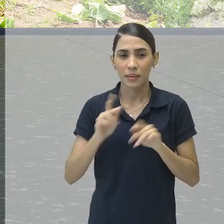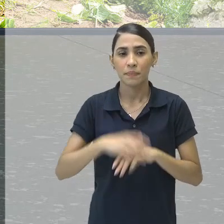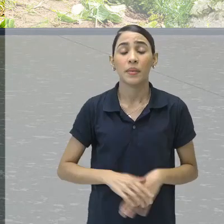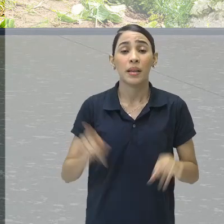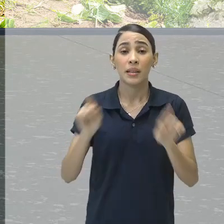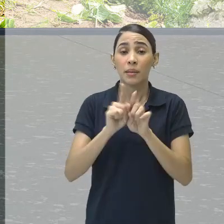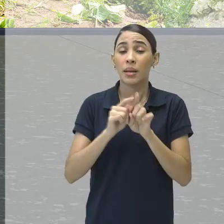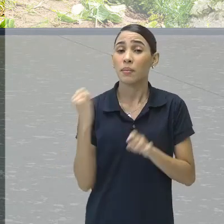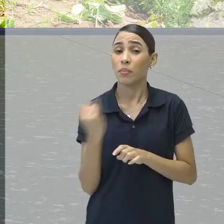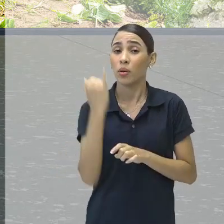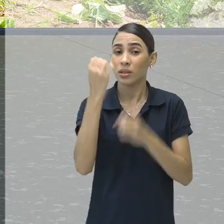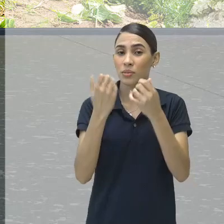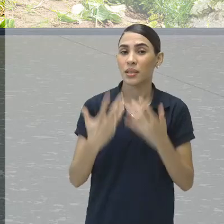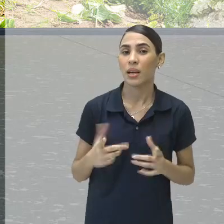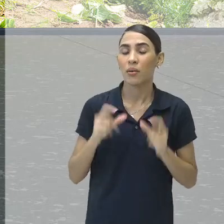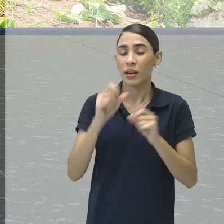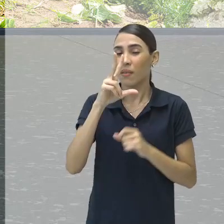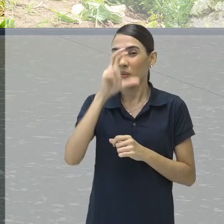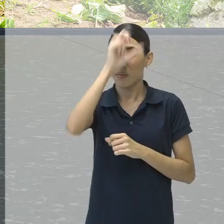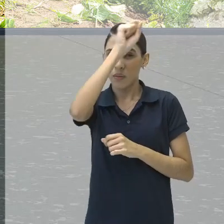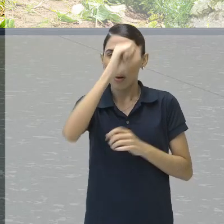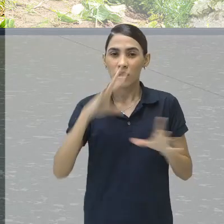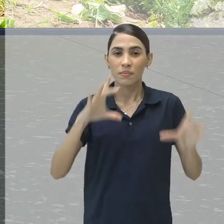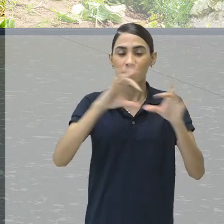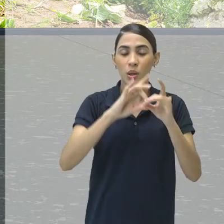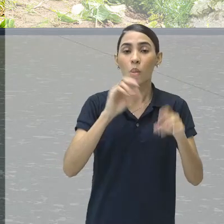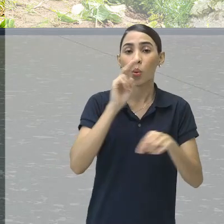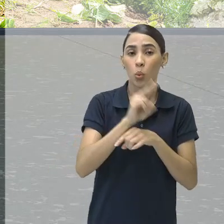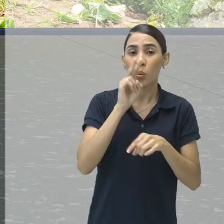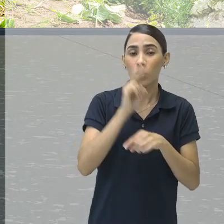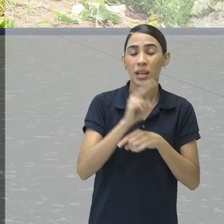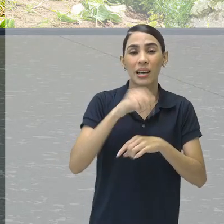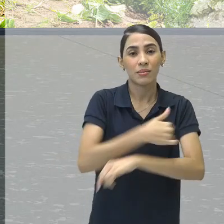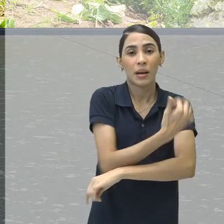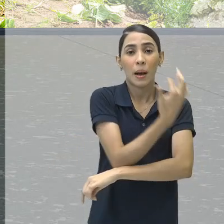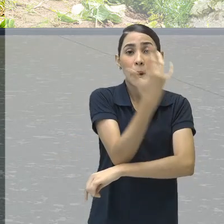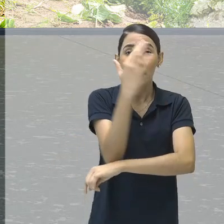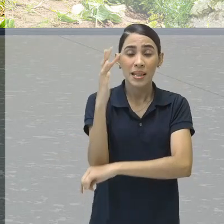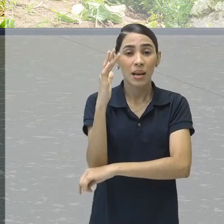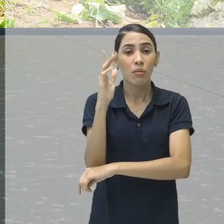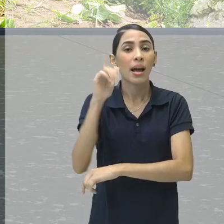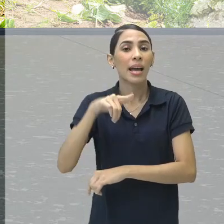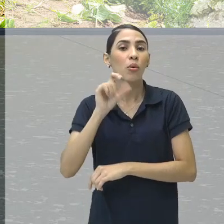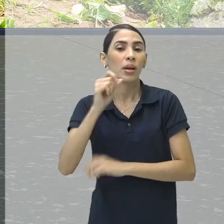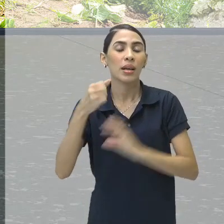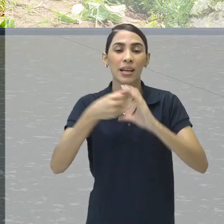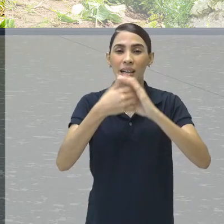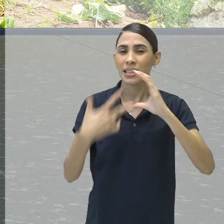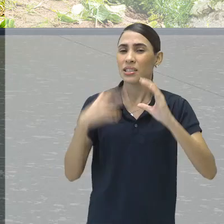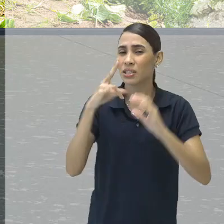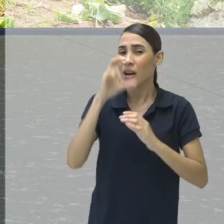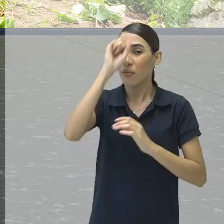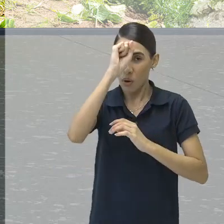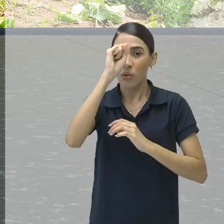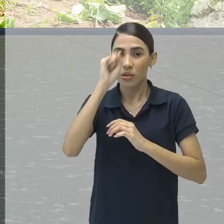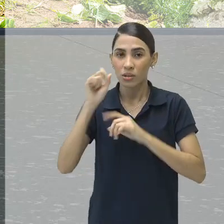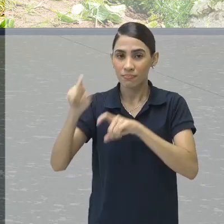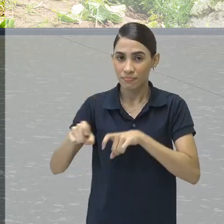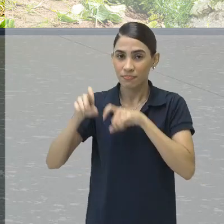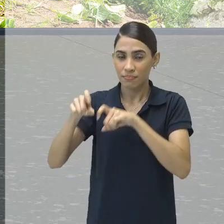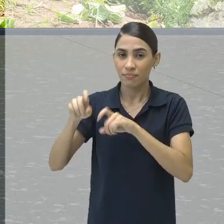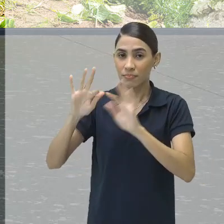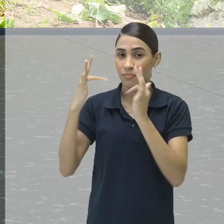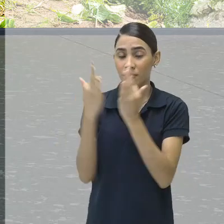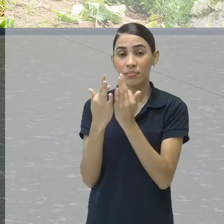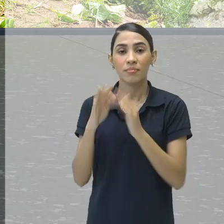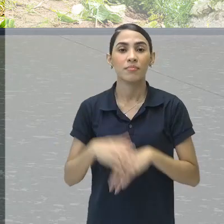também para vocês a forte ligação com a preservação ambiental, que é uma característica da agricultura familiar.